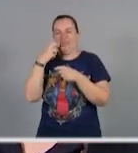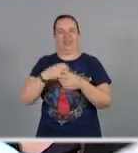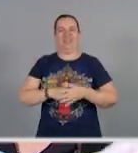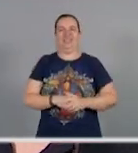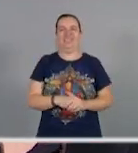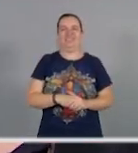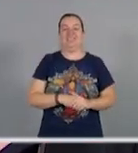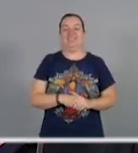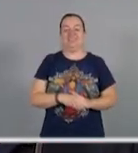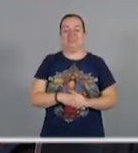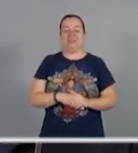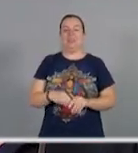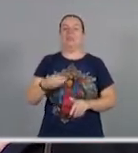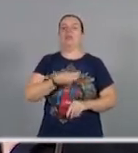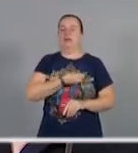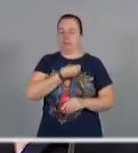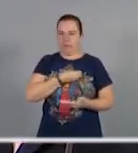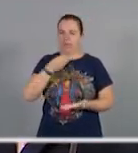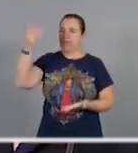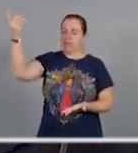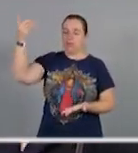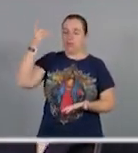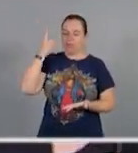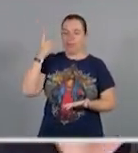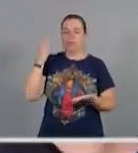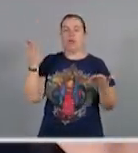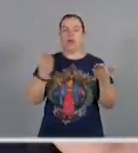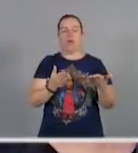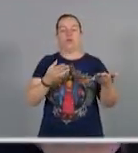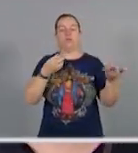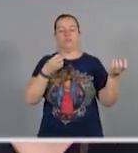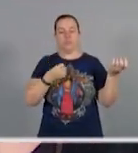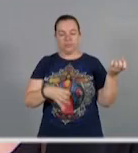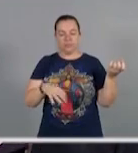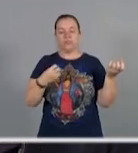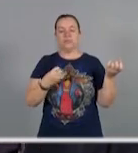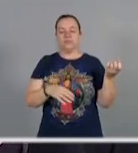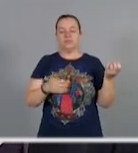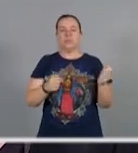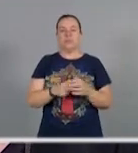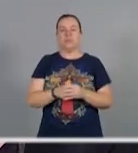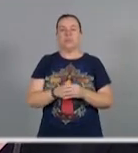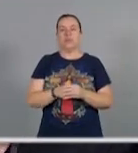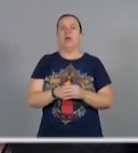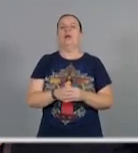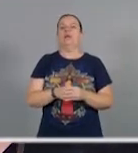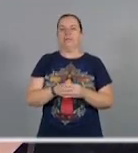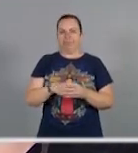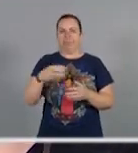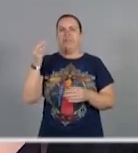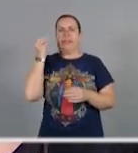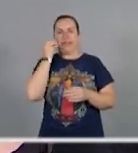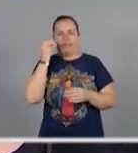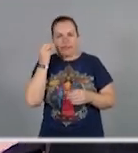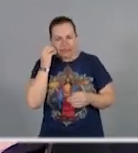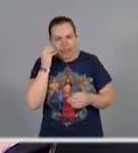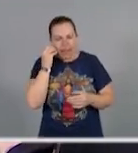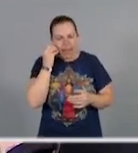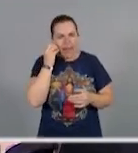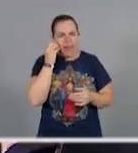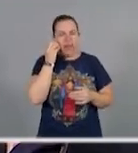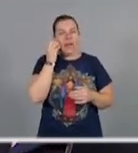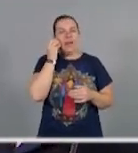E a vida é dom. Agora começa. Eu falei que correr riscos